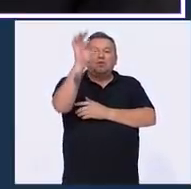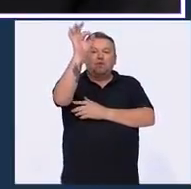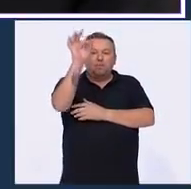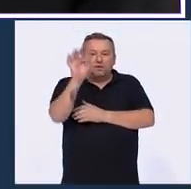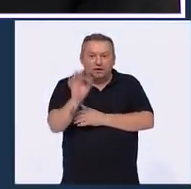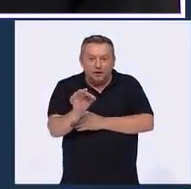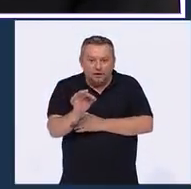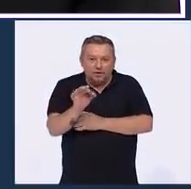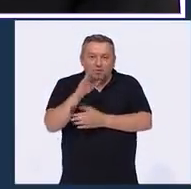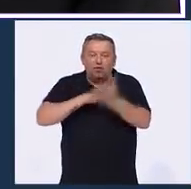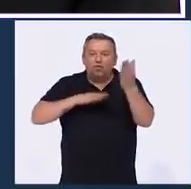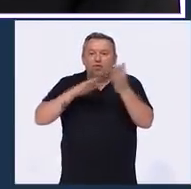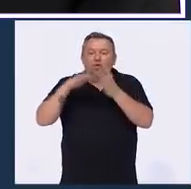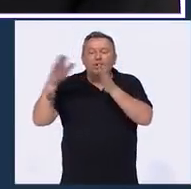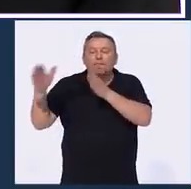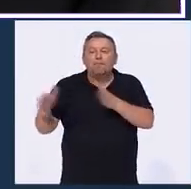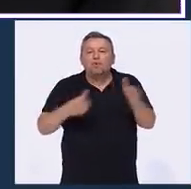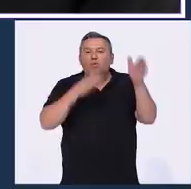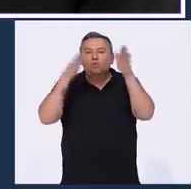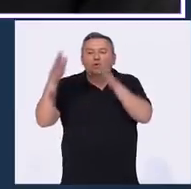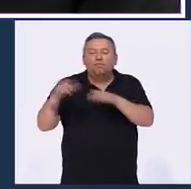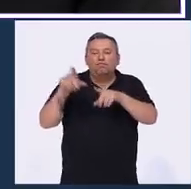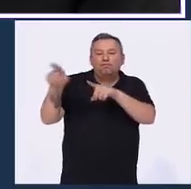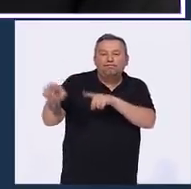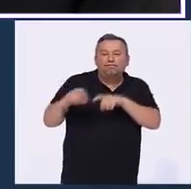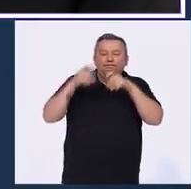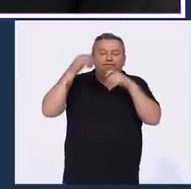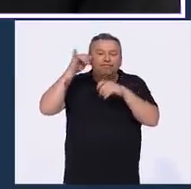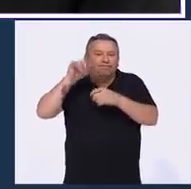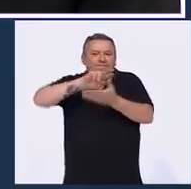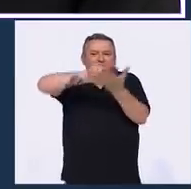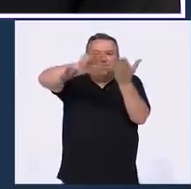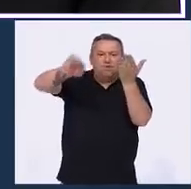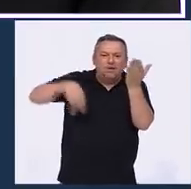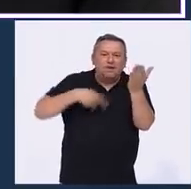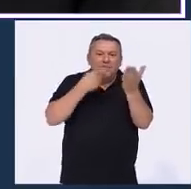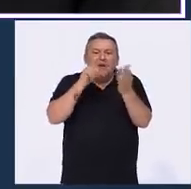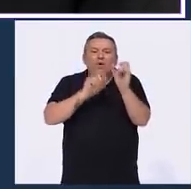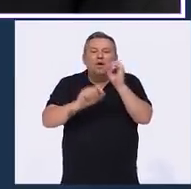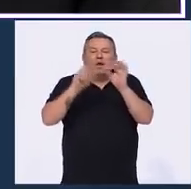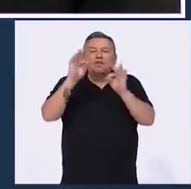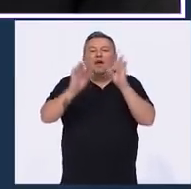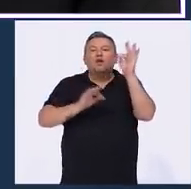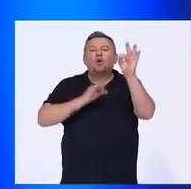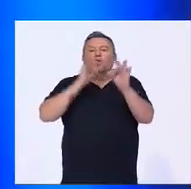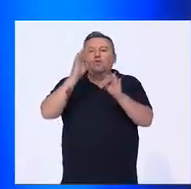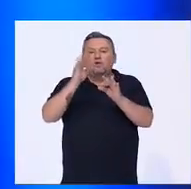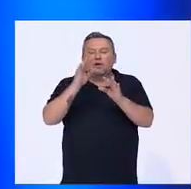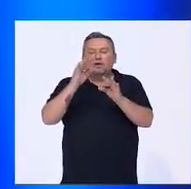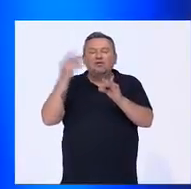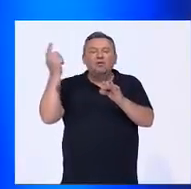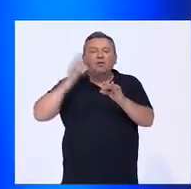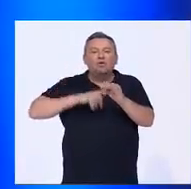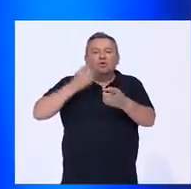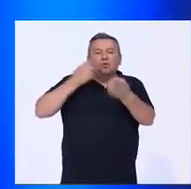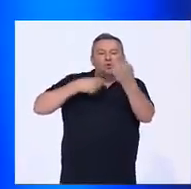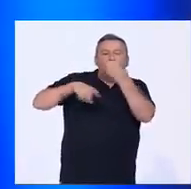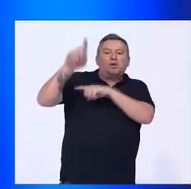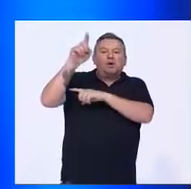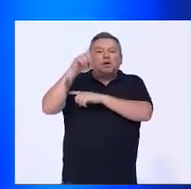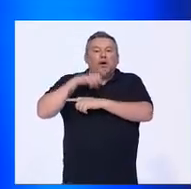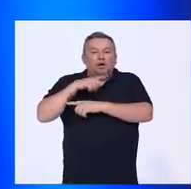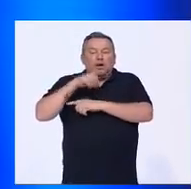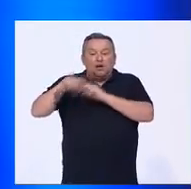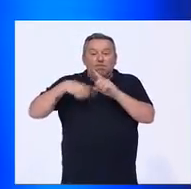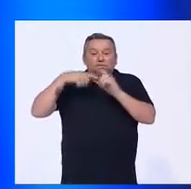68% da produção agropecuária brasileira se diz respeito à tecnologia, uso de tecnologia avançada. Somos os mais avançados do